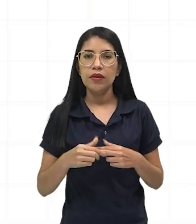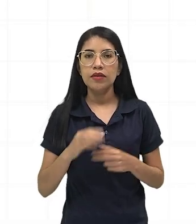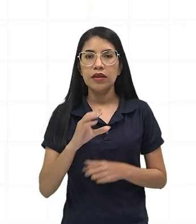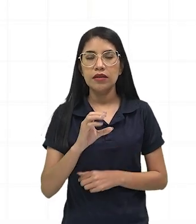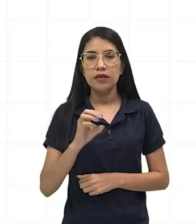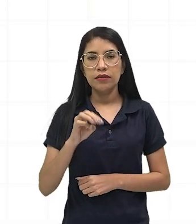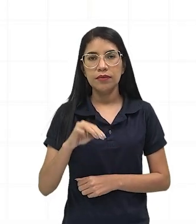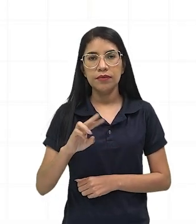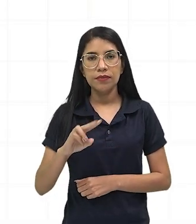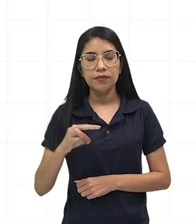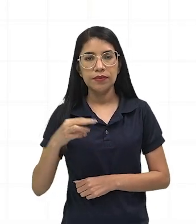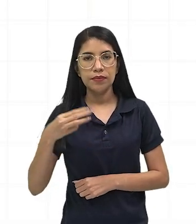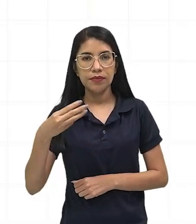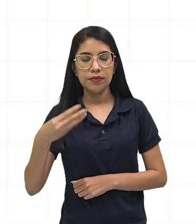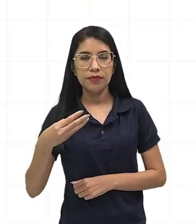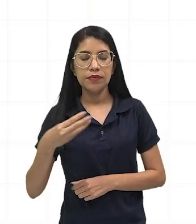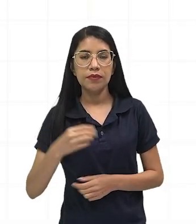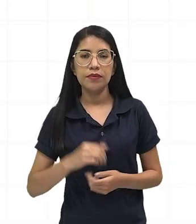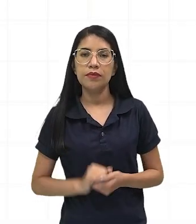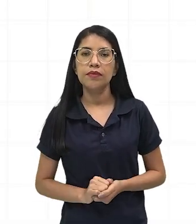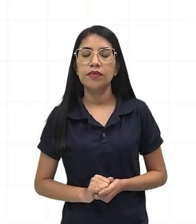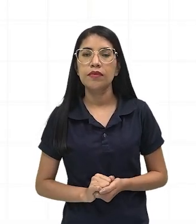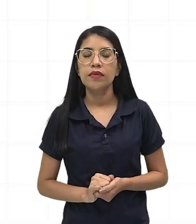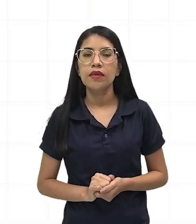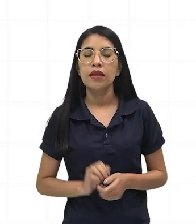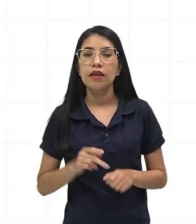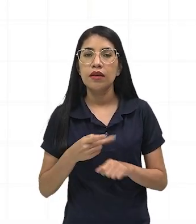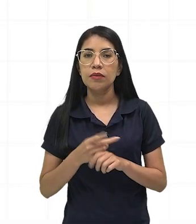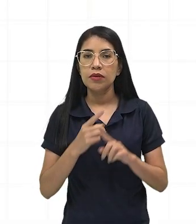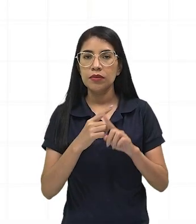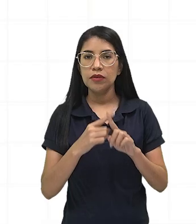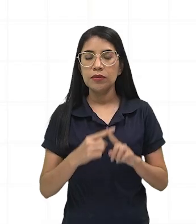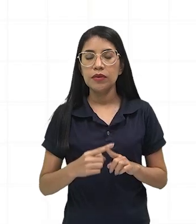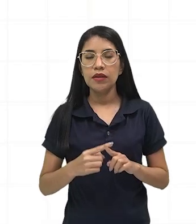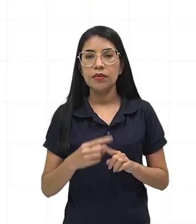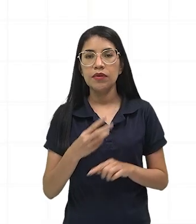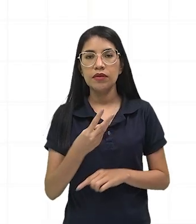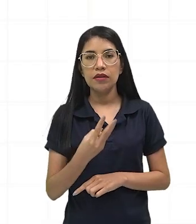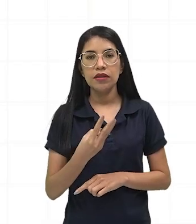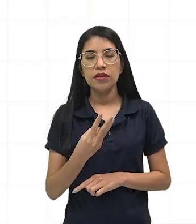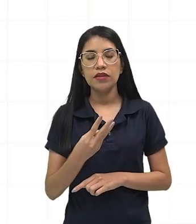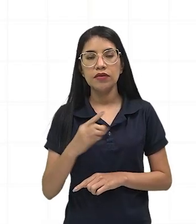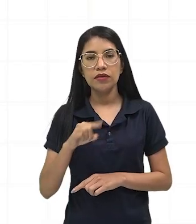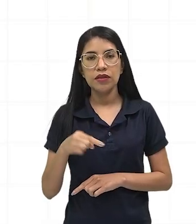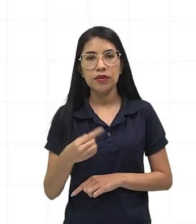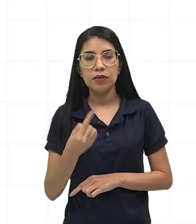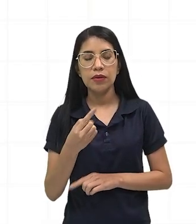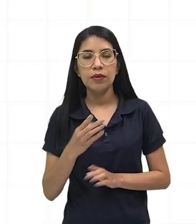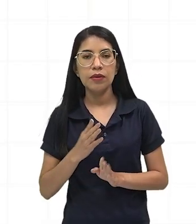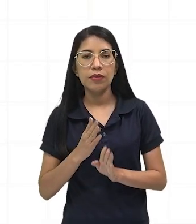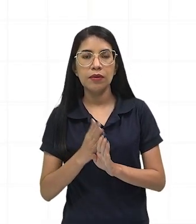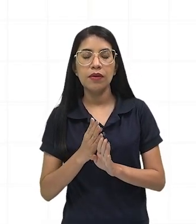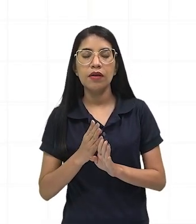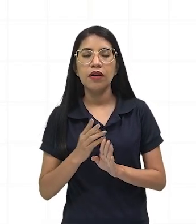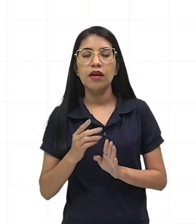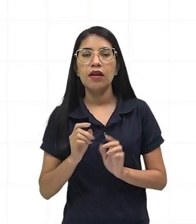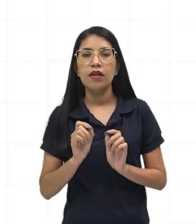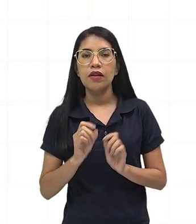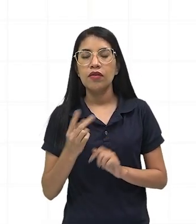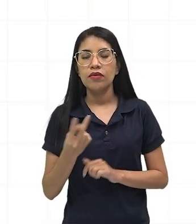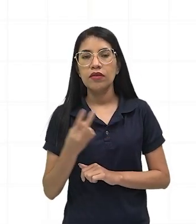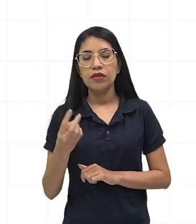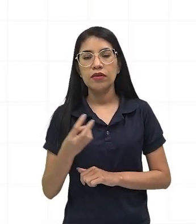E quando multiplica-se por 3,1, dá 248